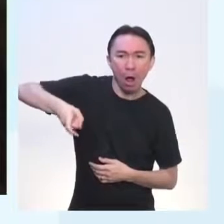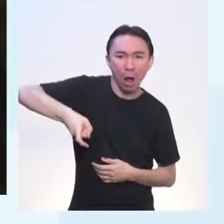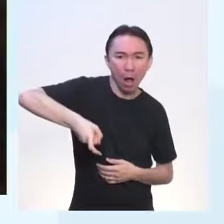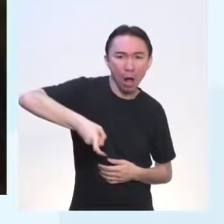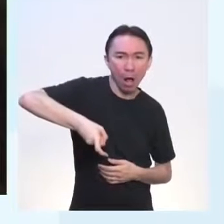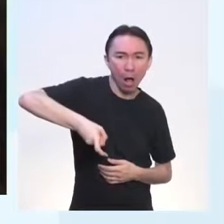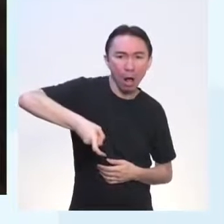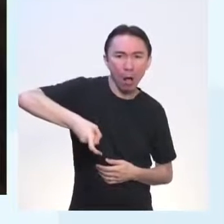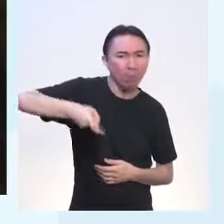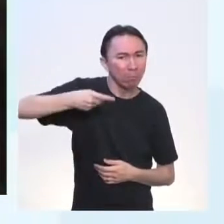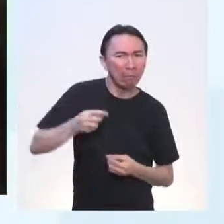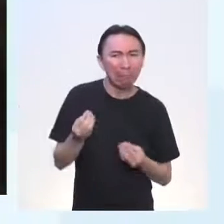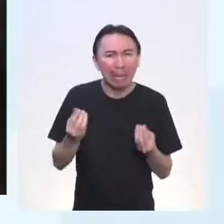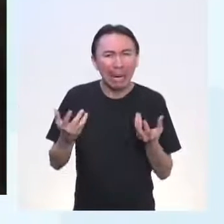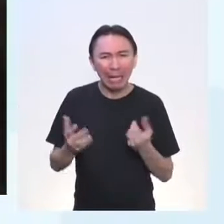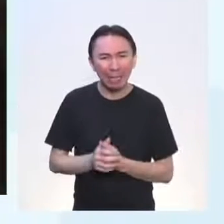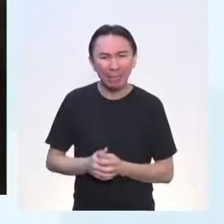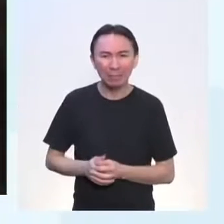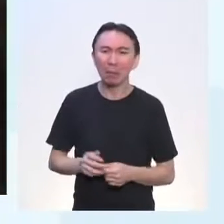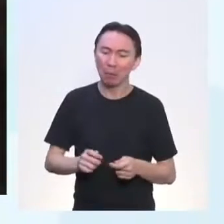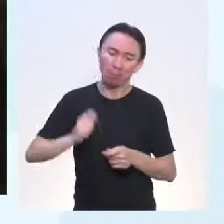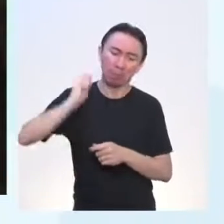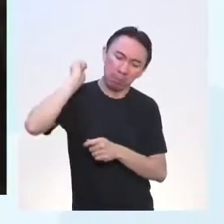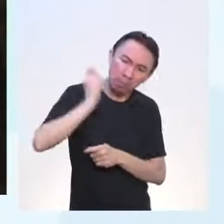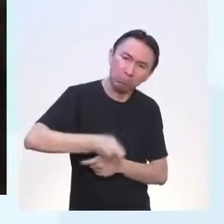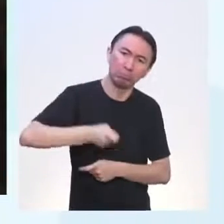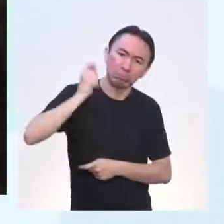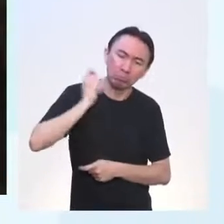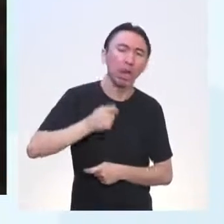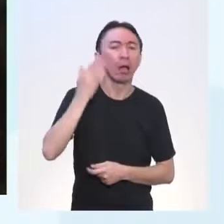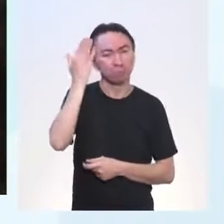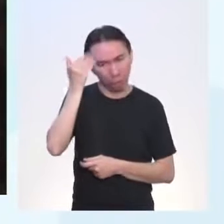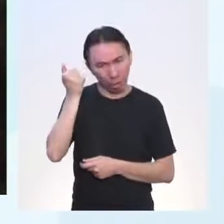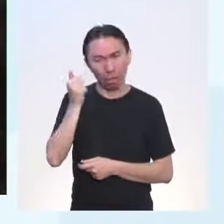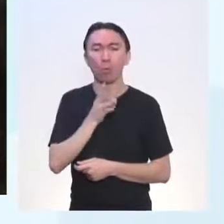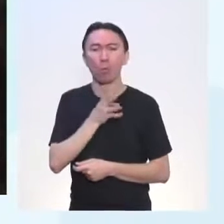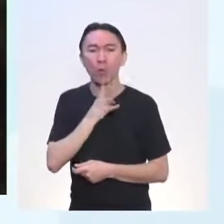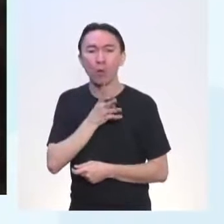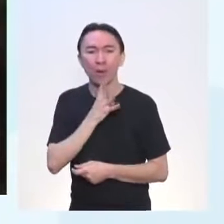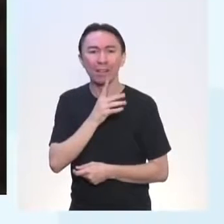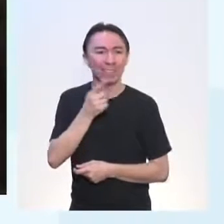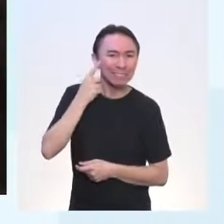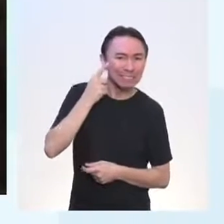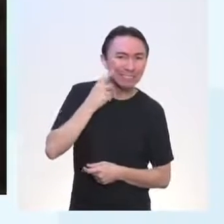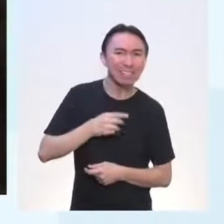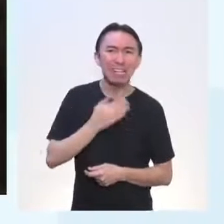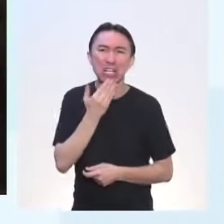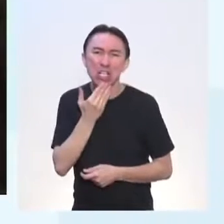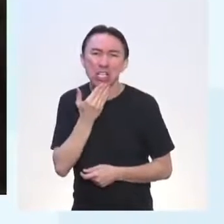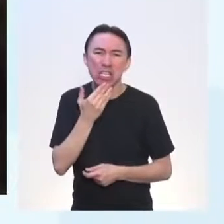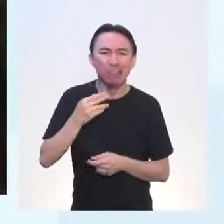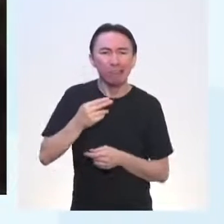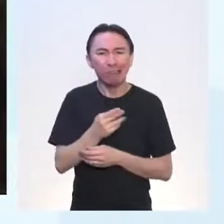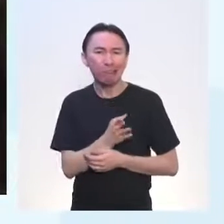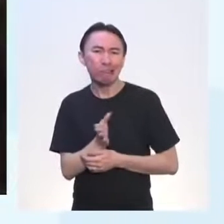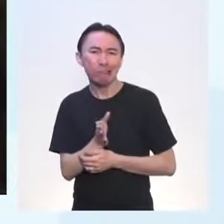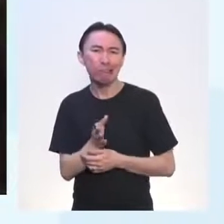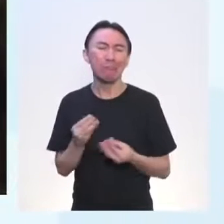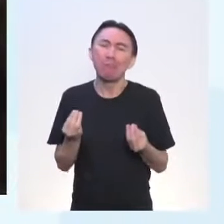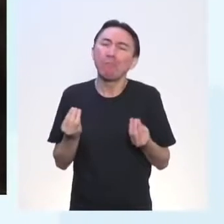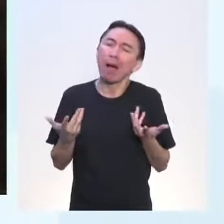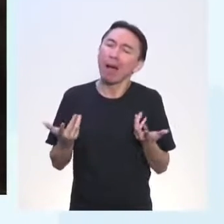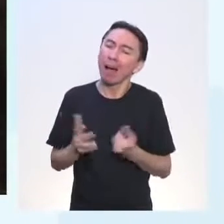tem um martelo, eu sei para que serve o martelo, mas tem um negócio ali meio tortinho ali, o que será aquele negócio, hein, João? Quer dizer, eu coloquei